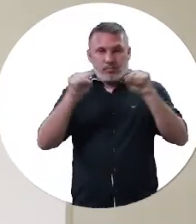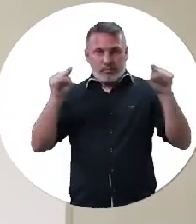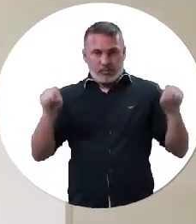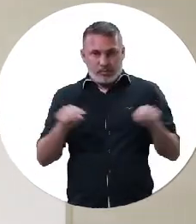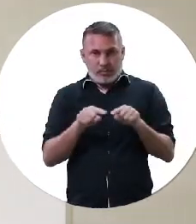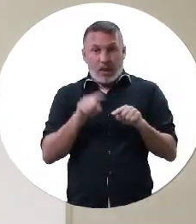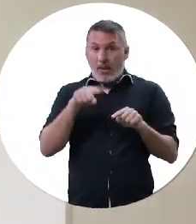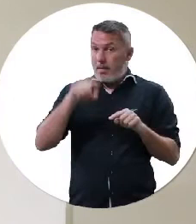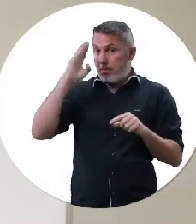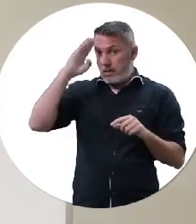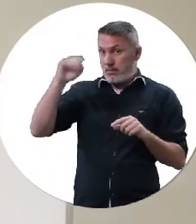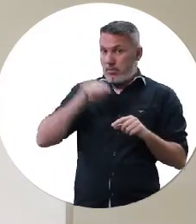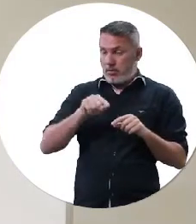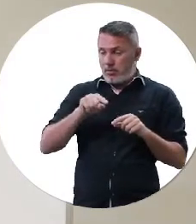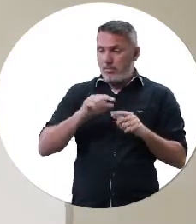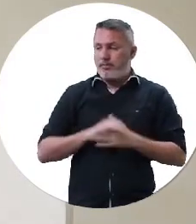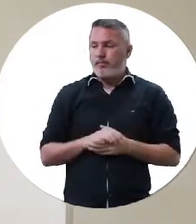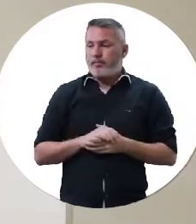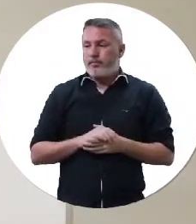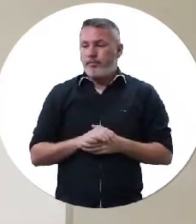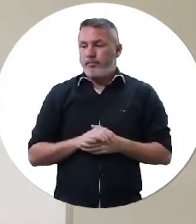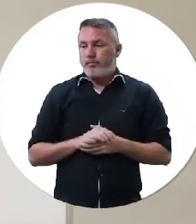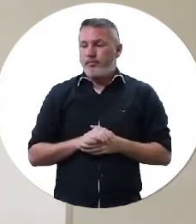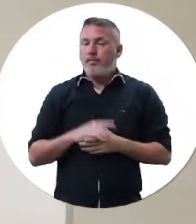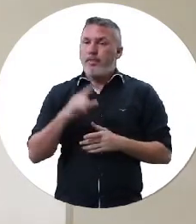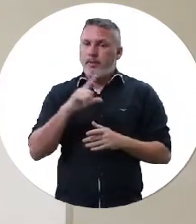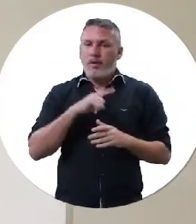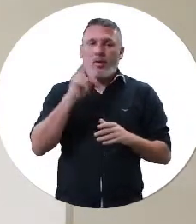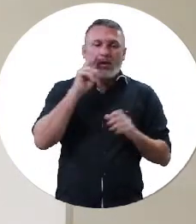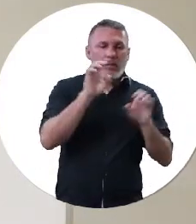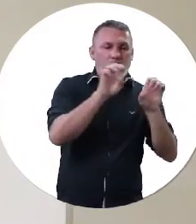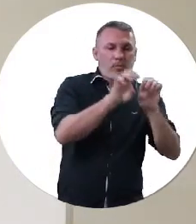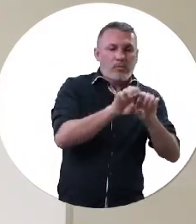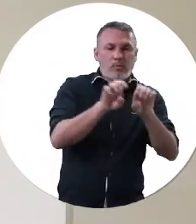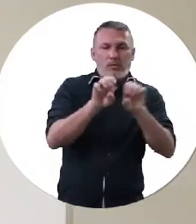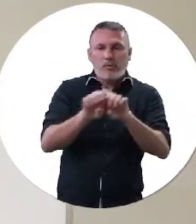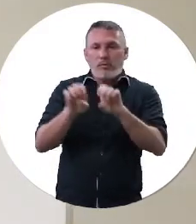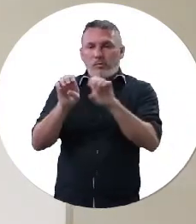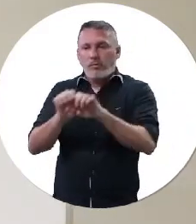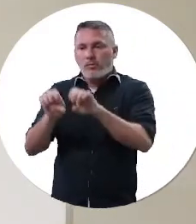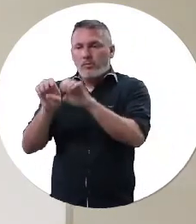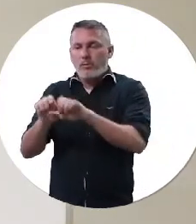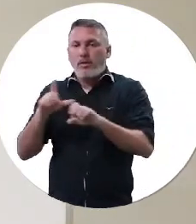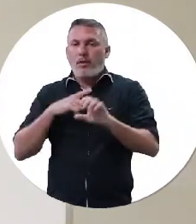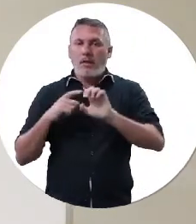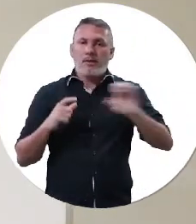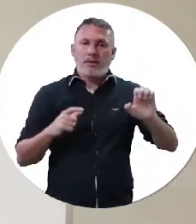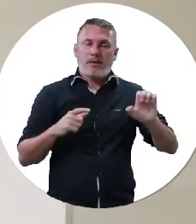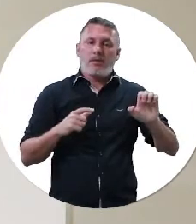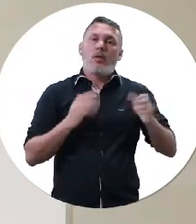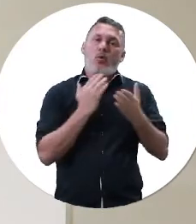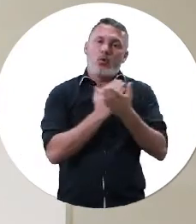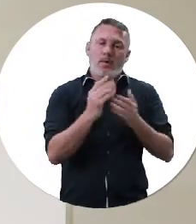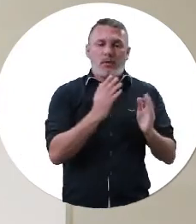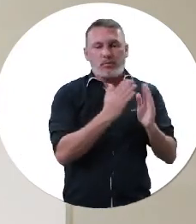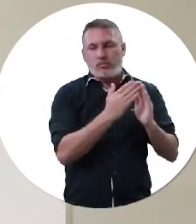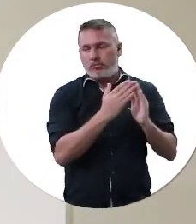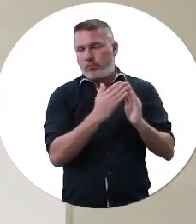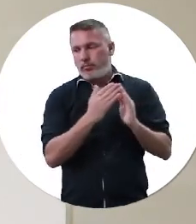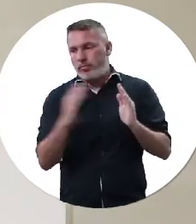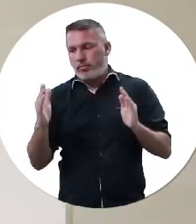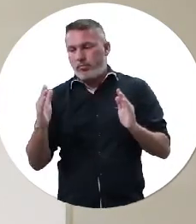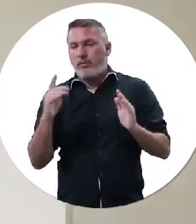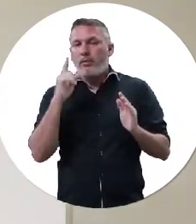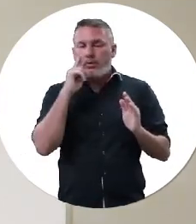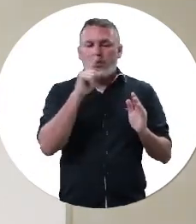Todas as estruturas estão próximas da extremidade à esquerda, então começa a enumerar de lá. 1, 2,